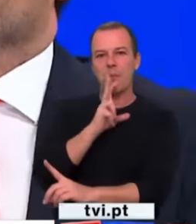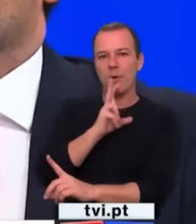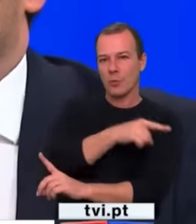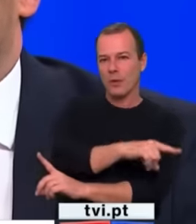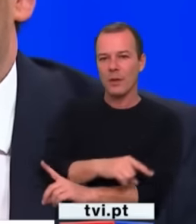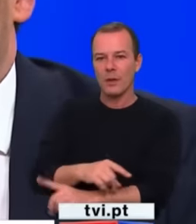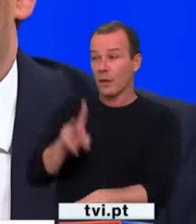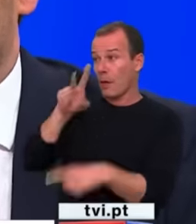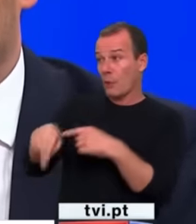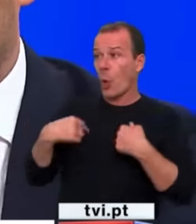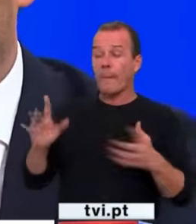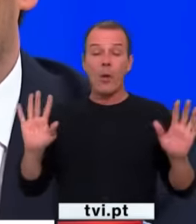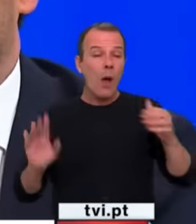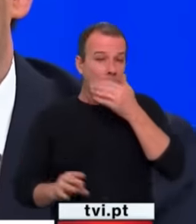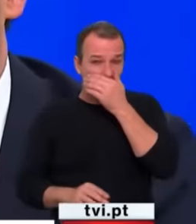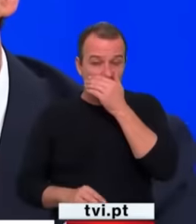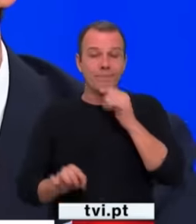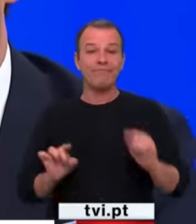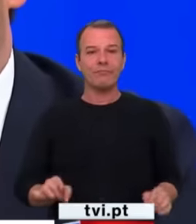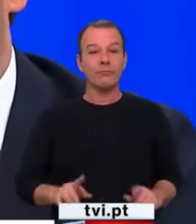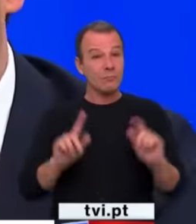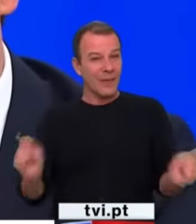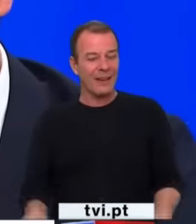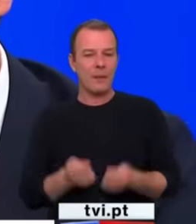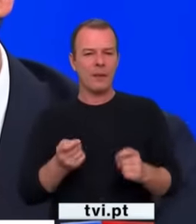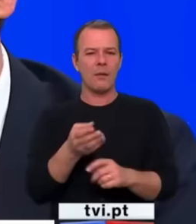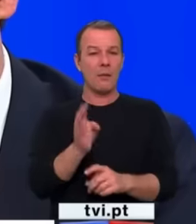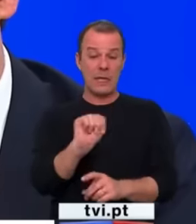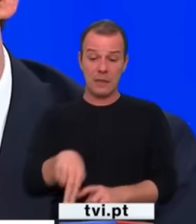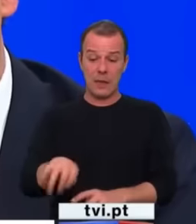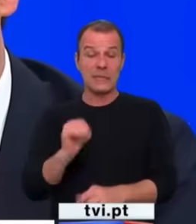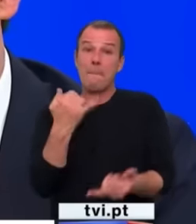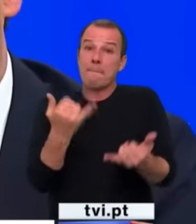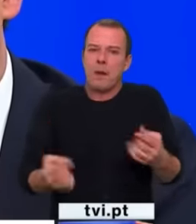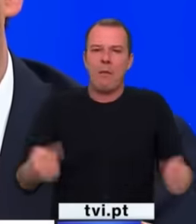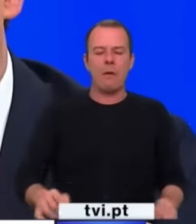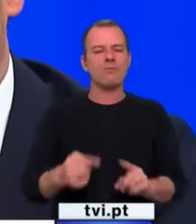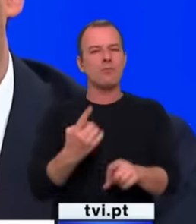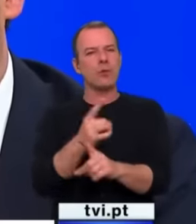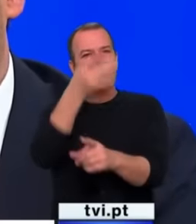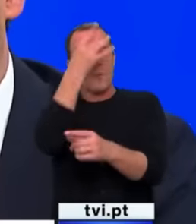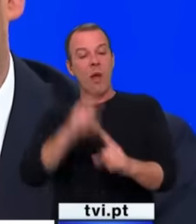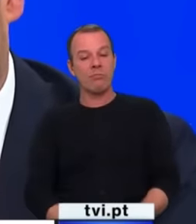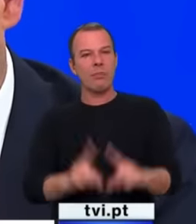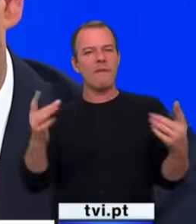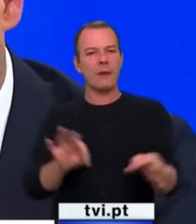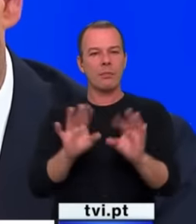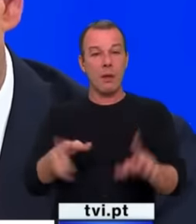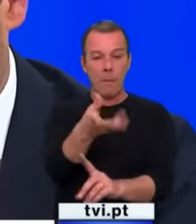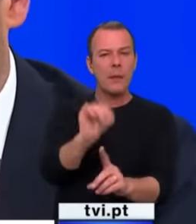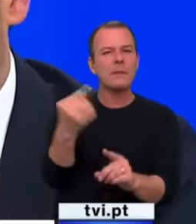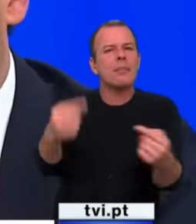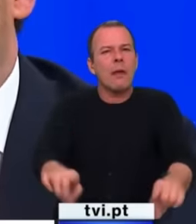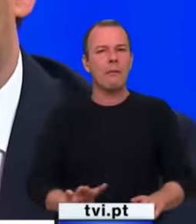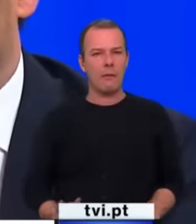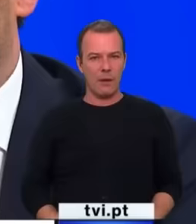Também me interrompeu o debate todo. Nesta campanha nós vemos o SNS em risco, porque obviamente temos uma visão diferente daquela que o Partido Socialista tem, daquela